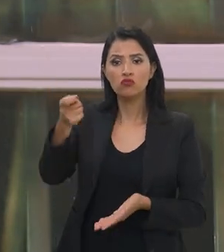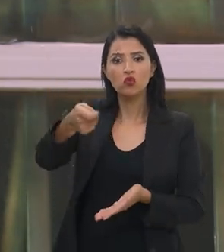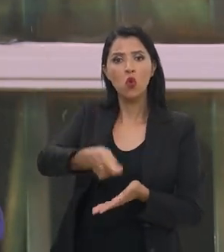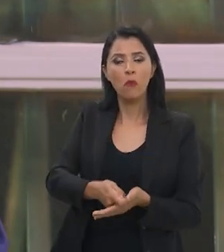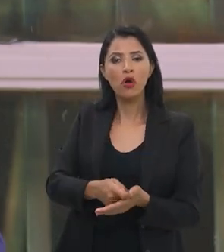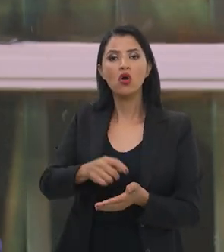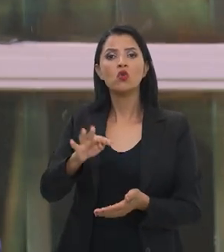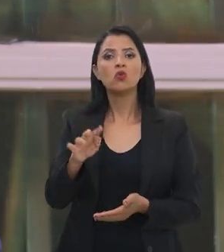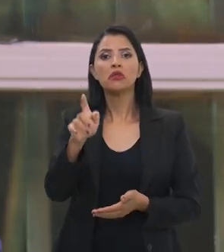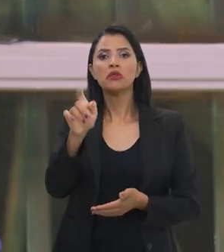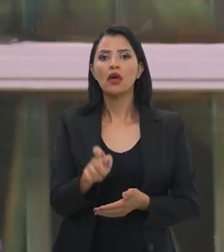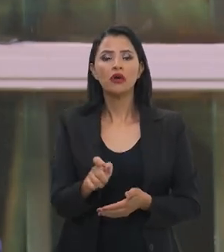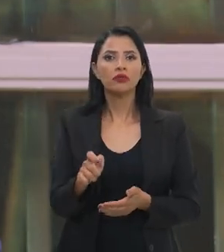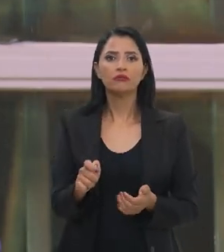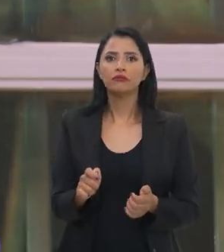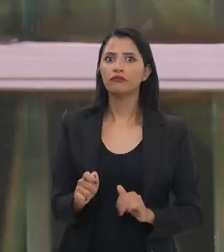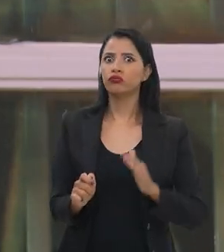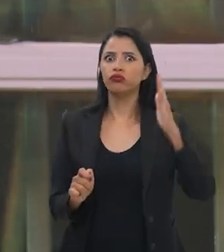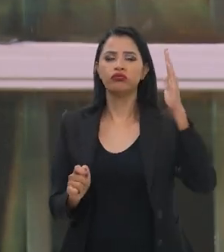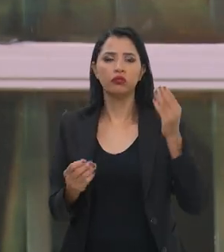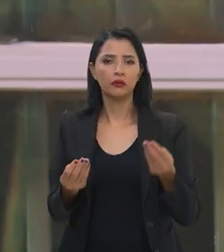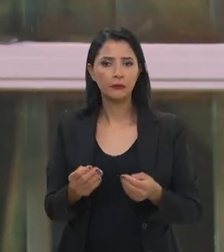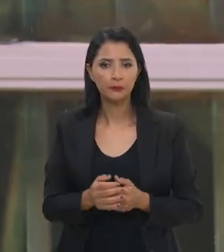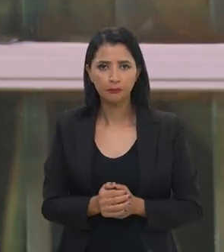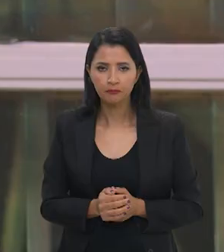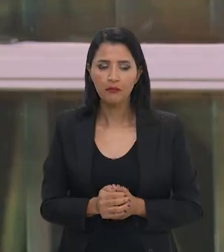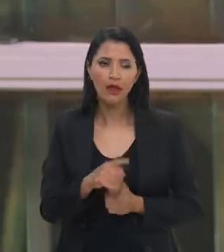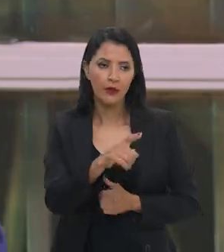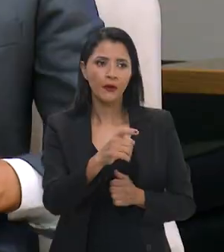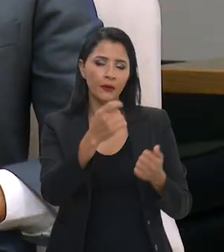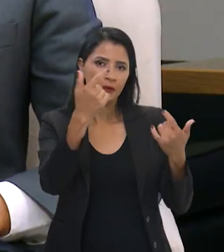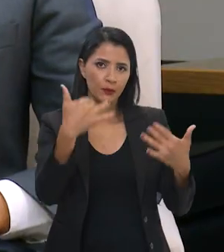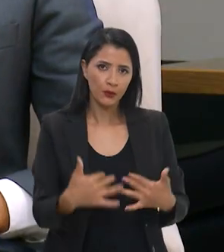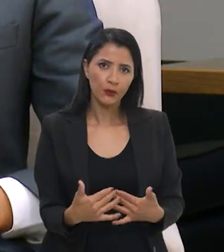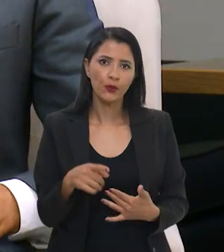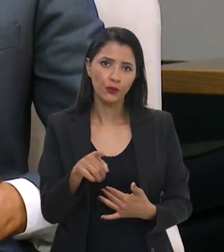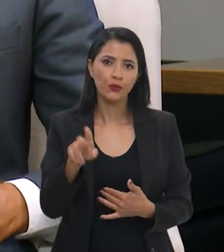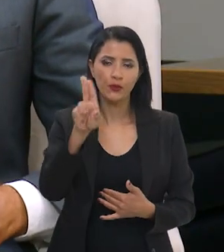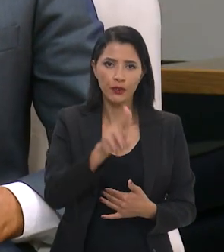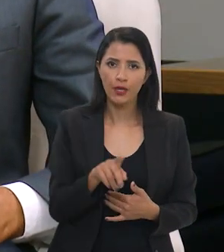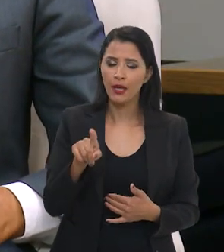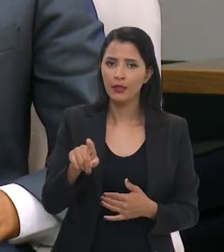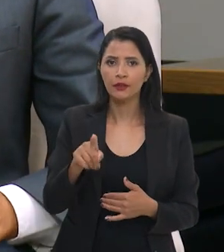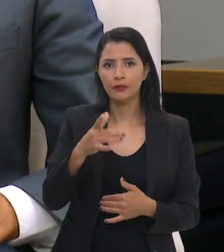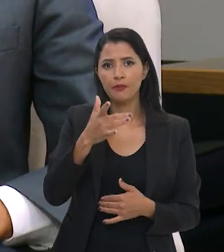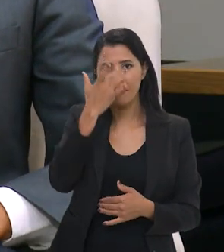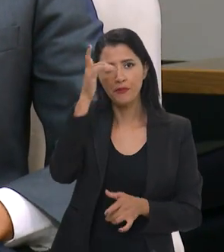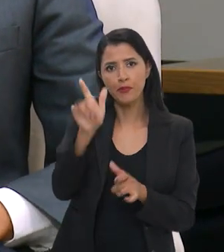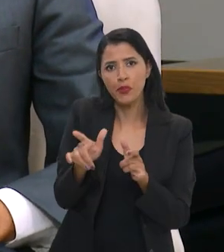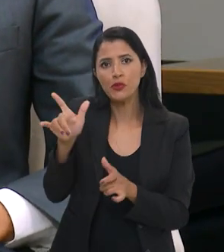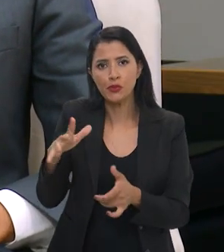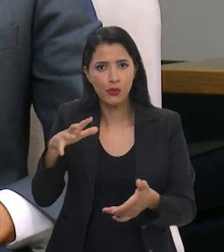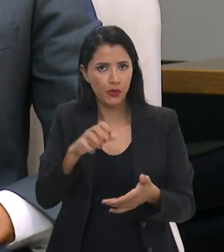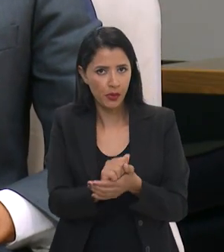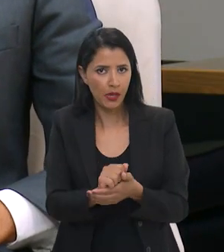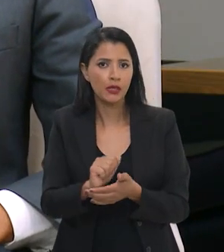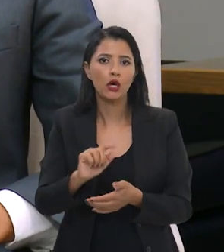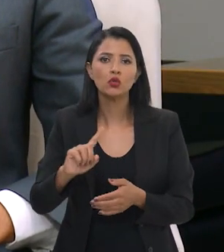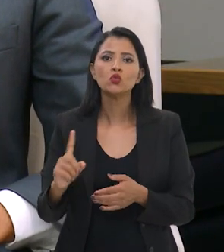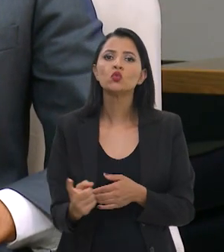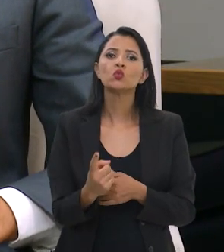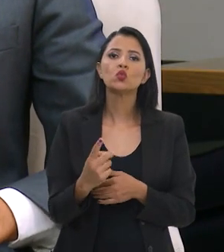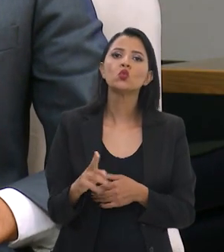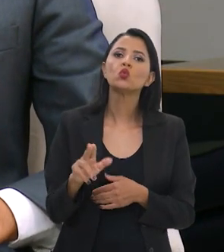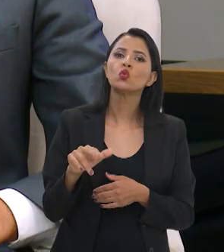uma taxa que nenhum país do mundo cobra agora O senhor falou de utilizar esses milhões de pessoas que estão no cadastro único